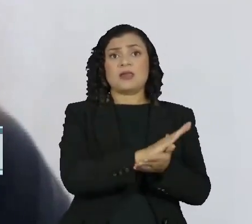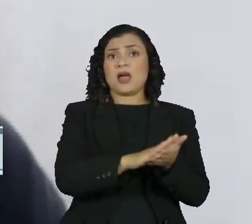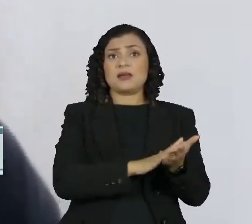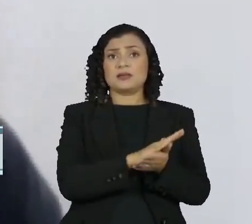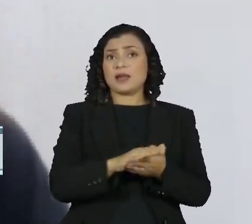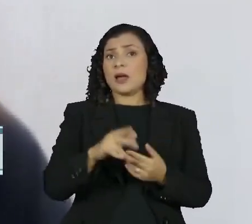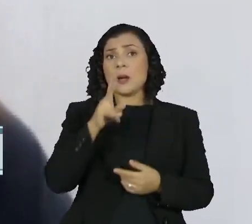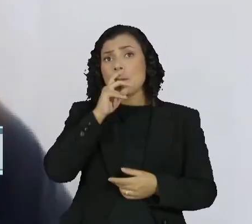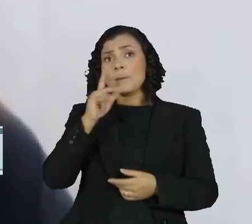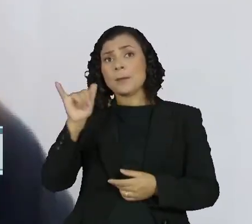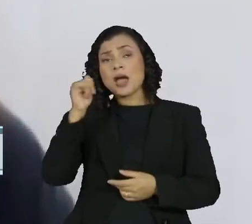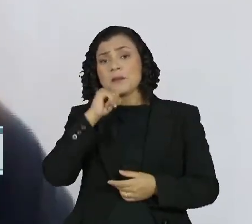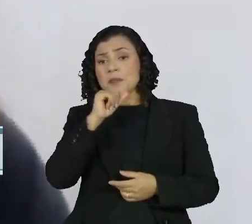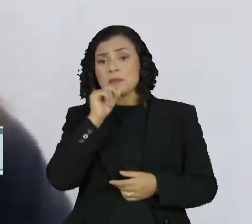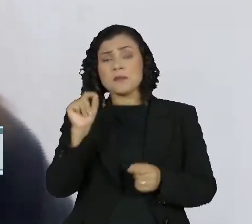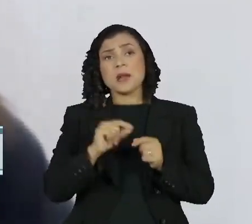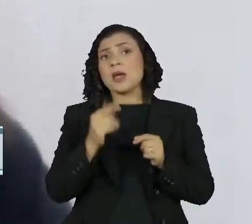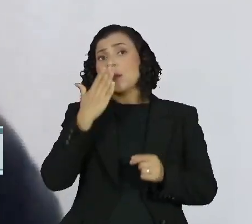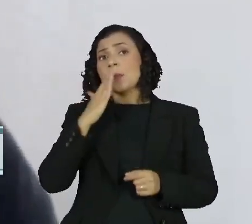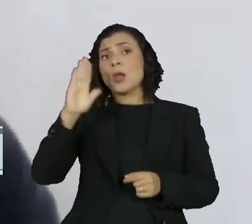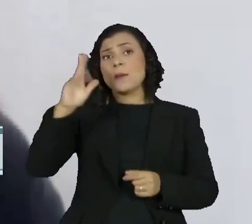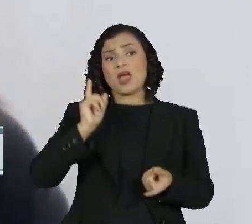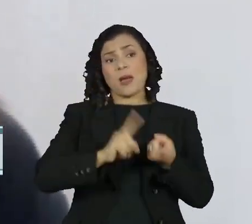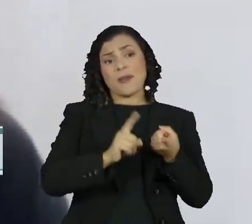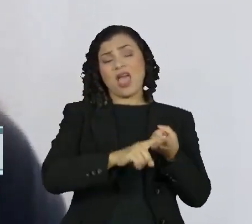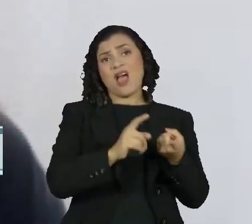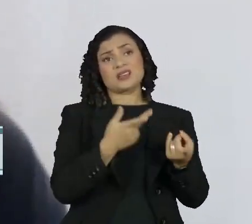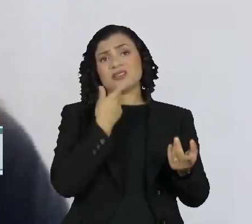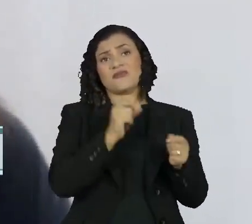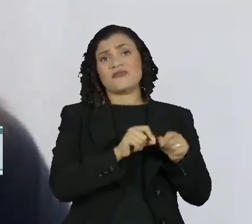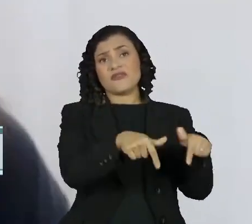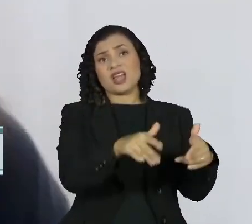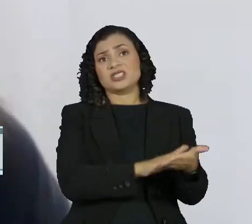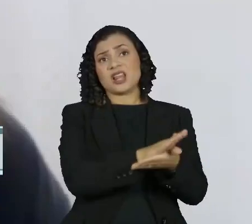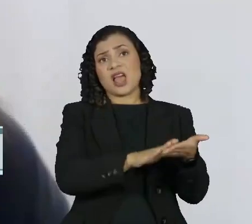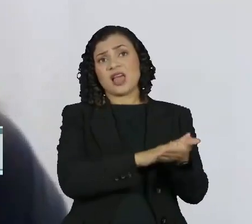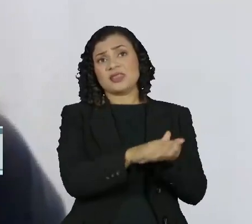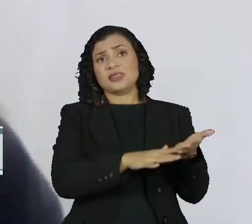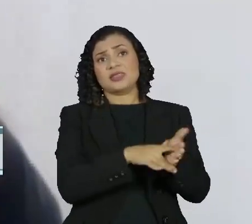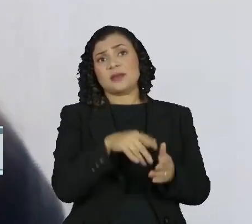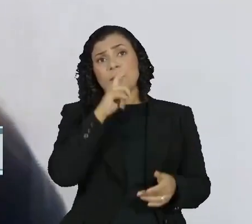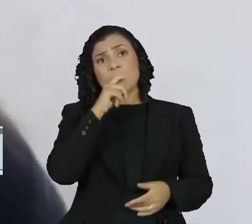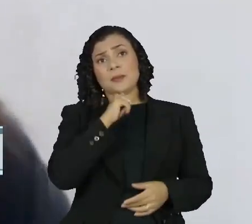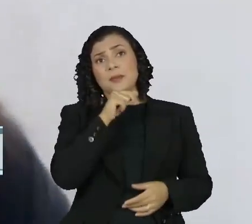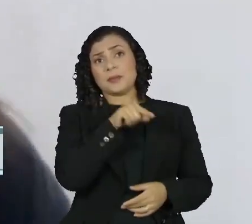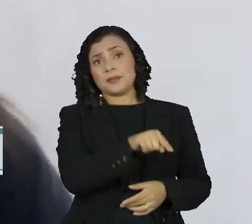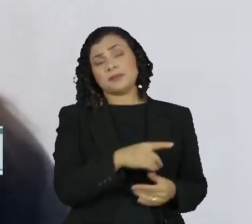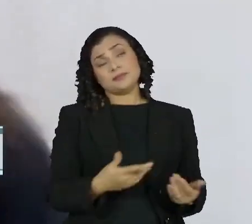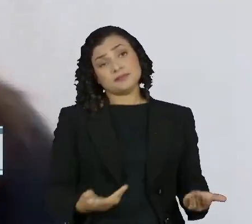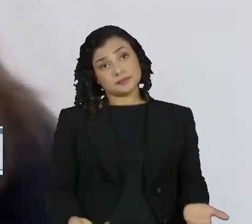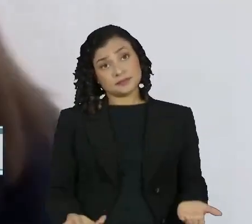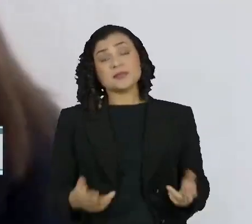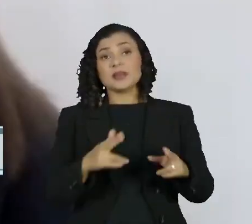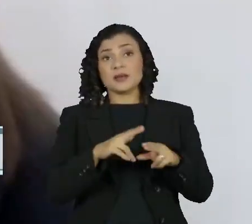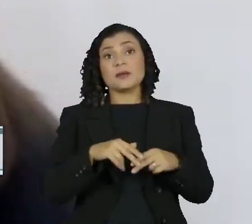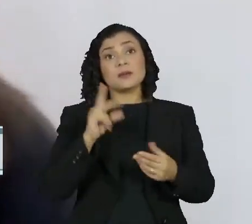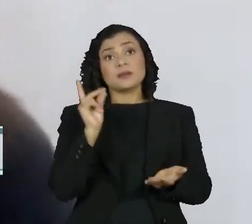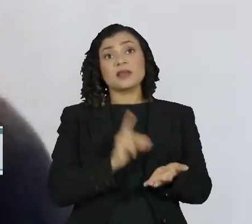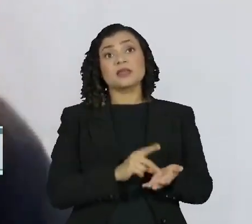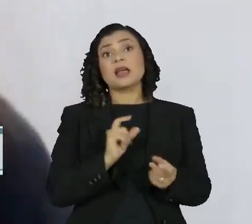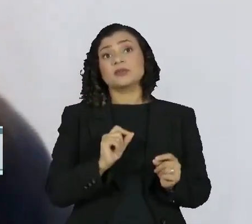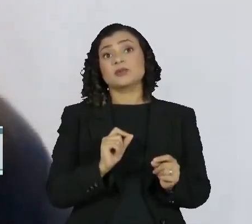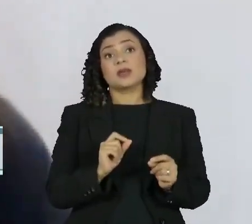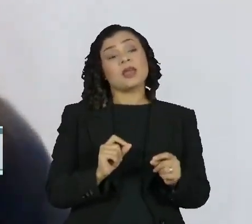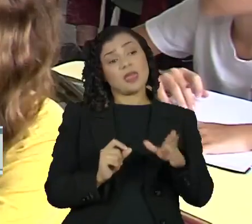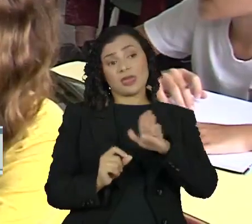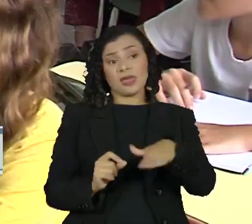pais cumprem, nem sempre as promessas ou as ameaças se realizam e os pais rapidamente perdem a